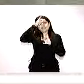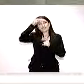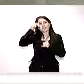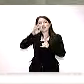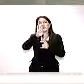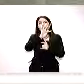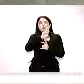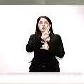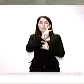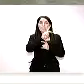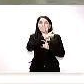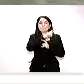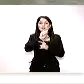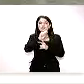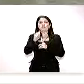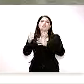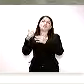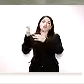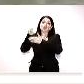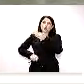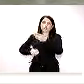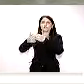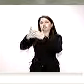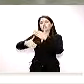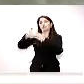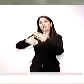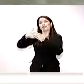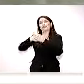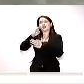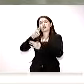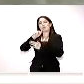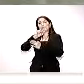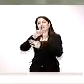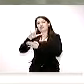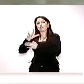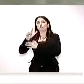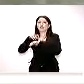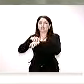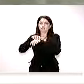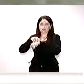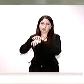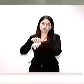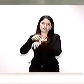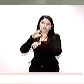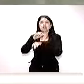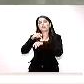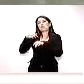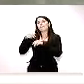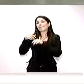cooperativa de Brasil transporte coletivo de passageiro também aqui os órgãos da casa falaram